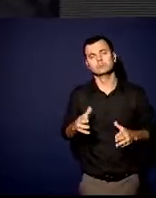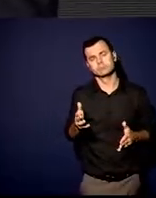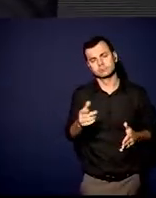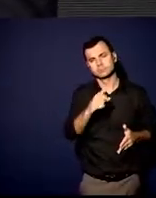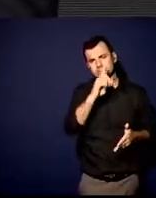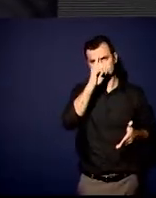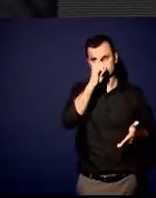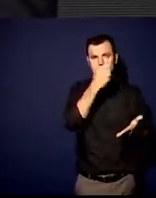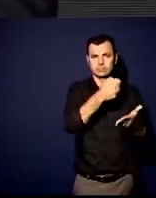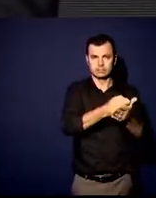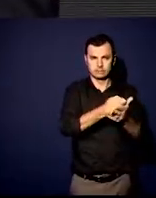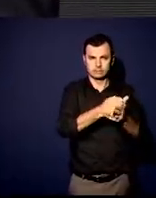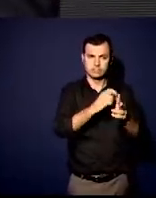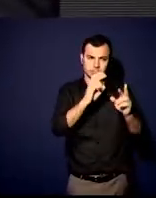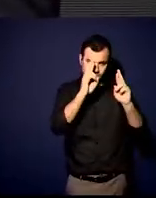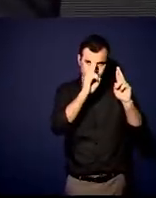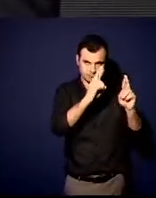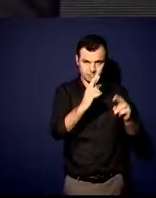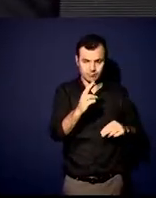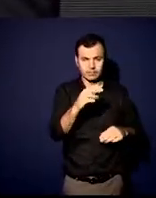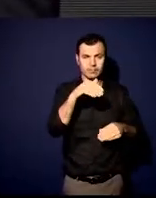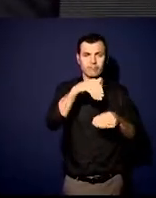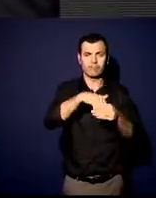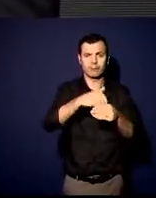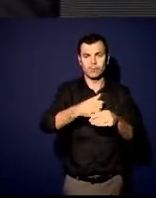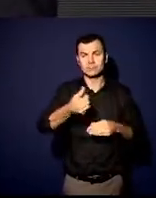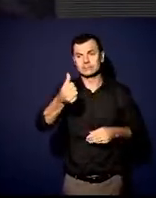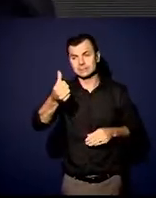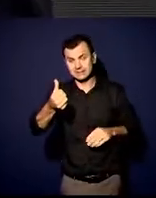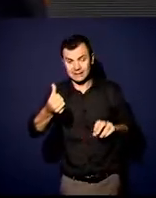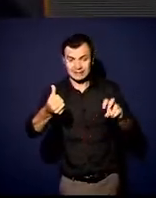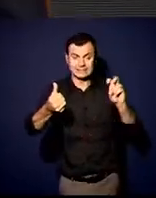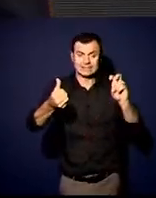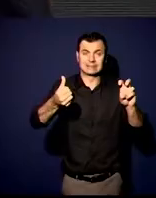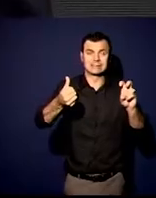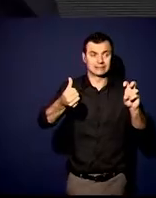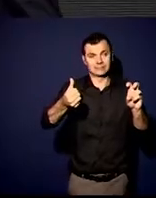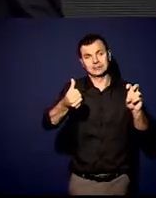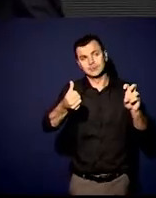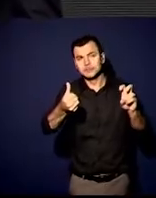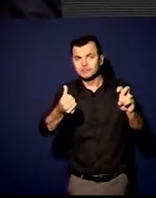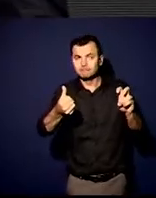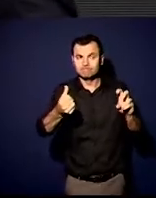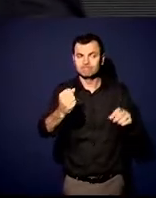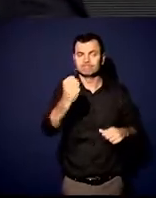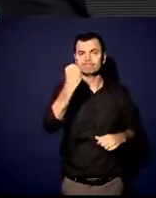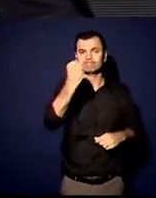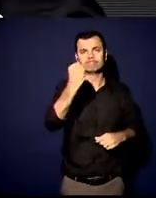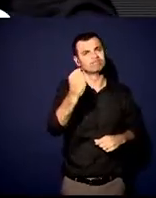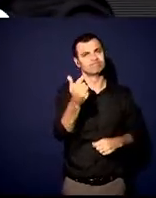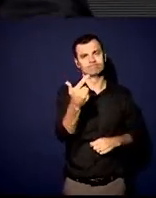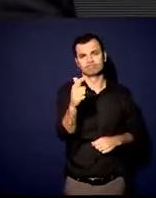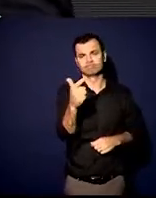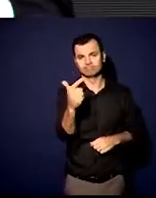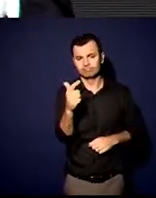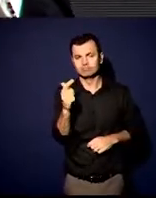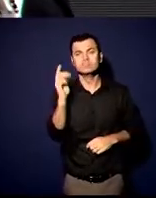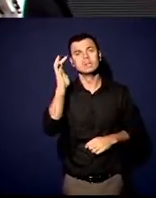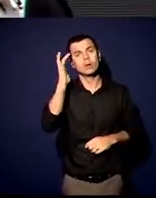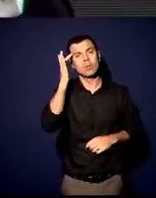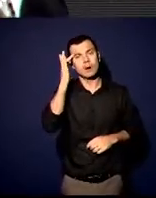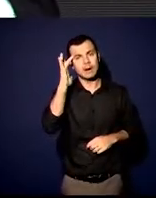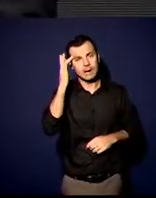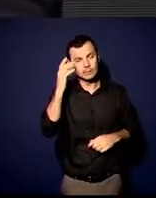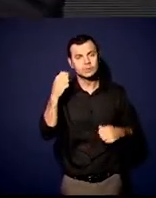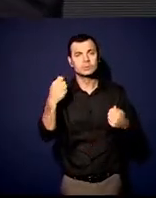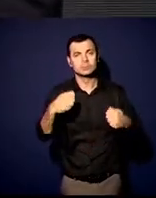judicial mas por 6 A 5 fragiliza A decisão elas no meu ponto de vista deveriam por obrigação